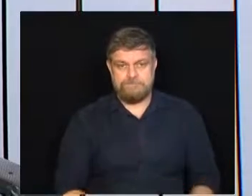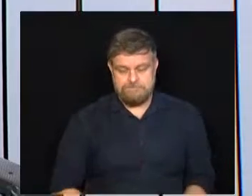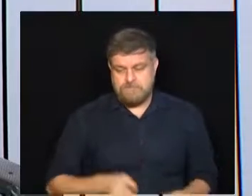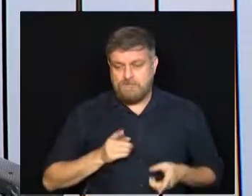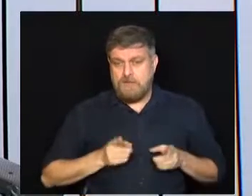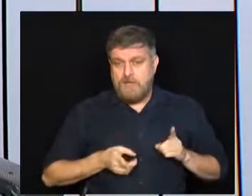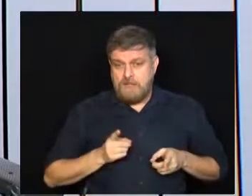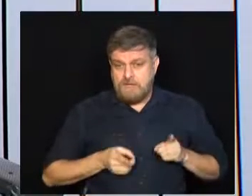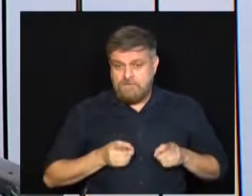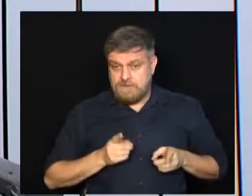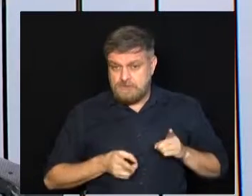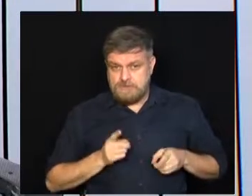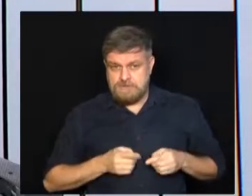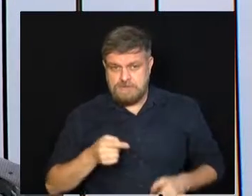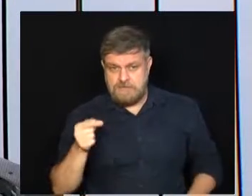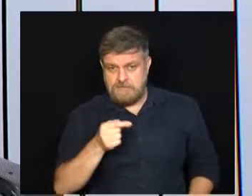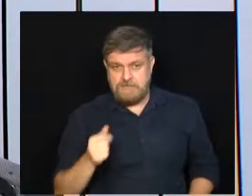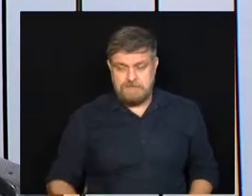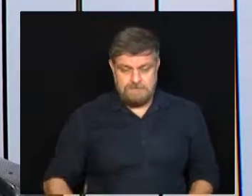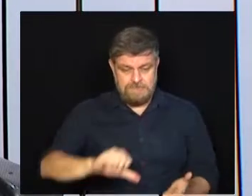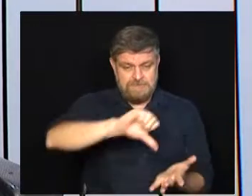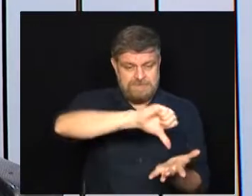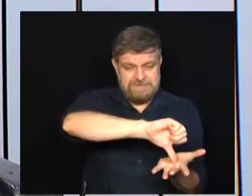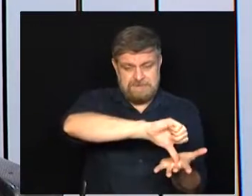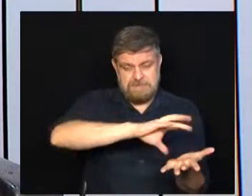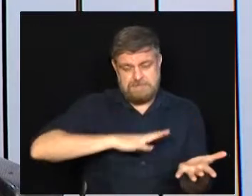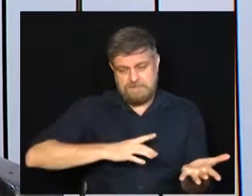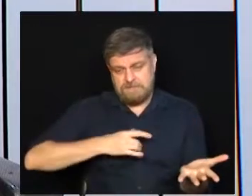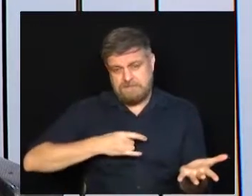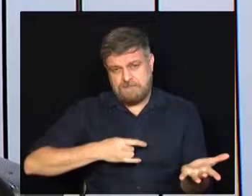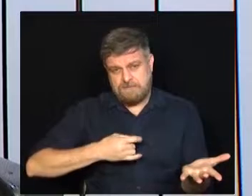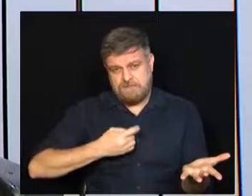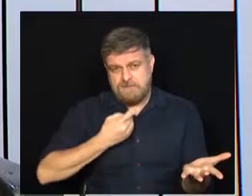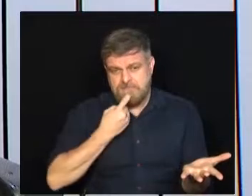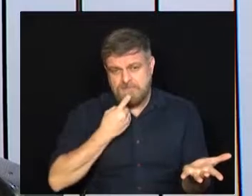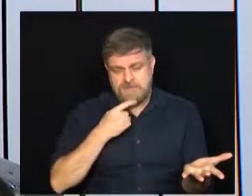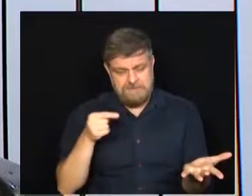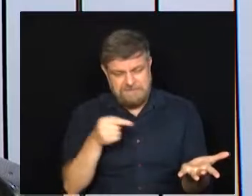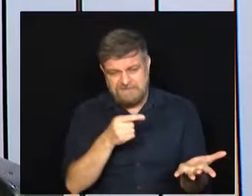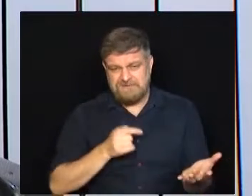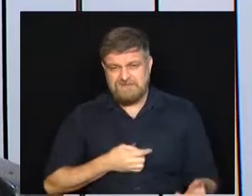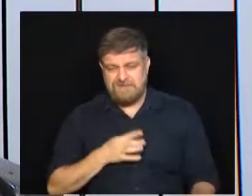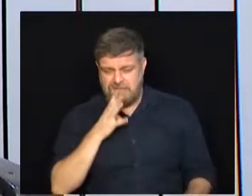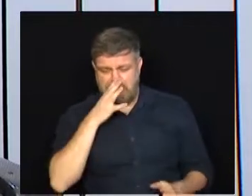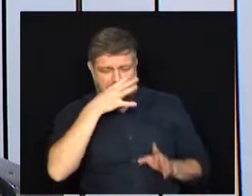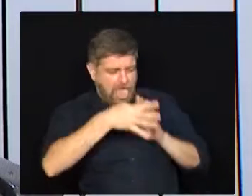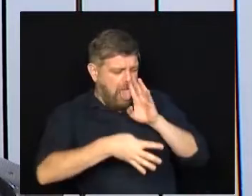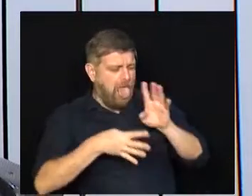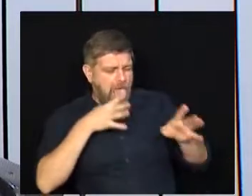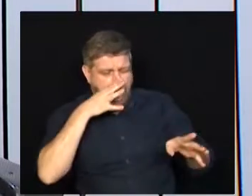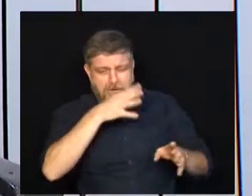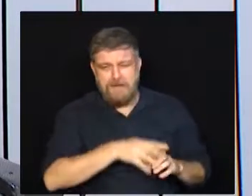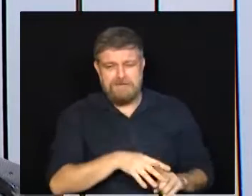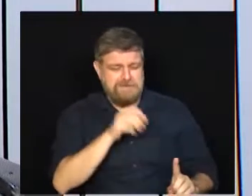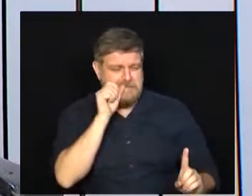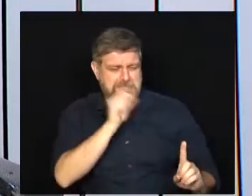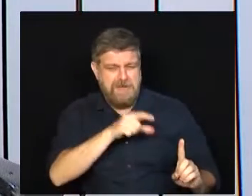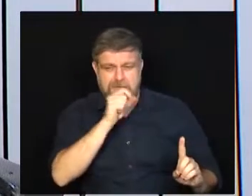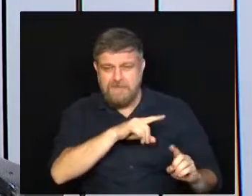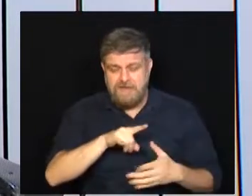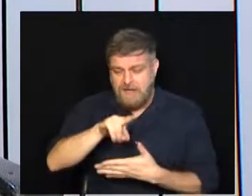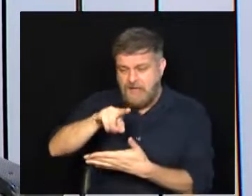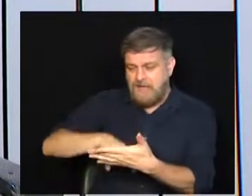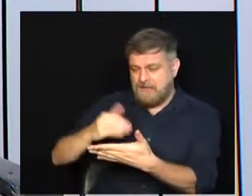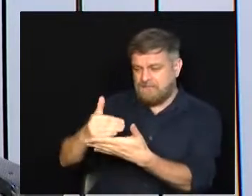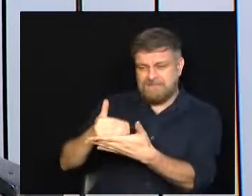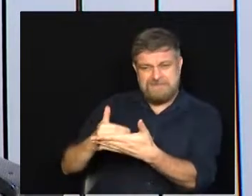que atuavam ali no centro da cidade, tratando assim com termos. A moção começa